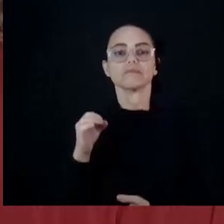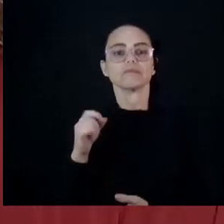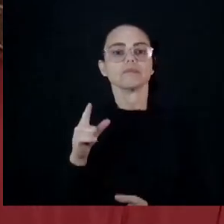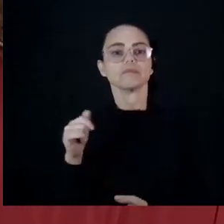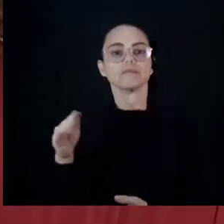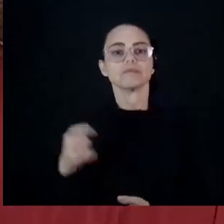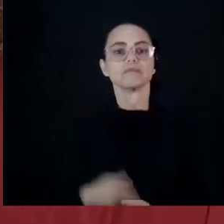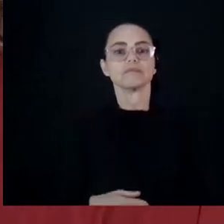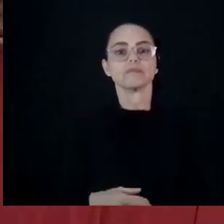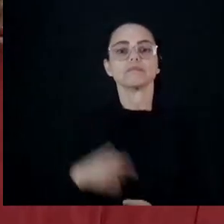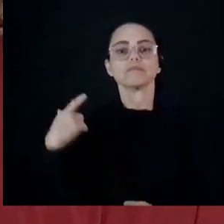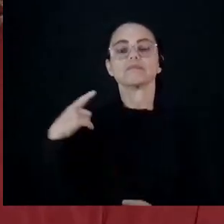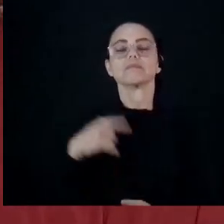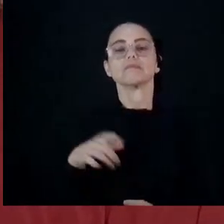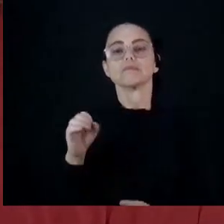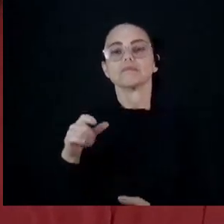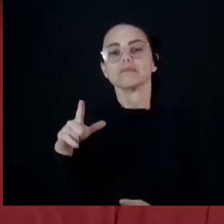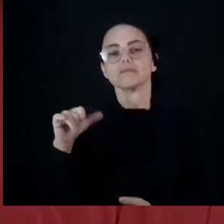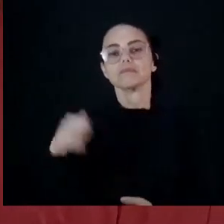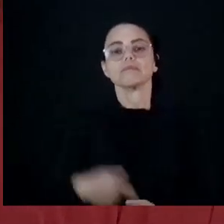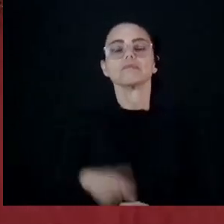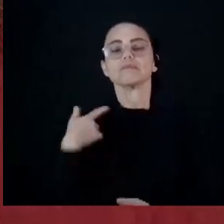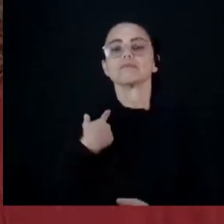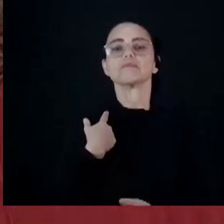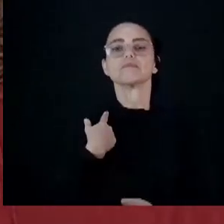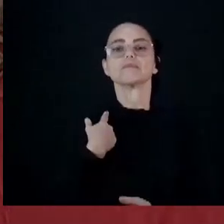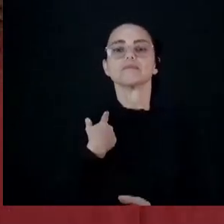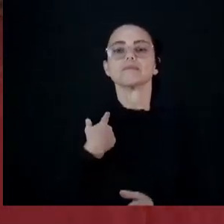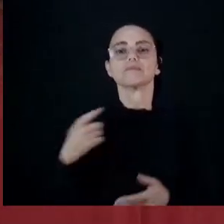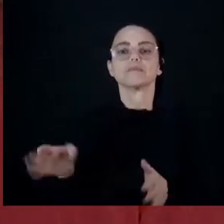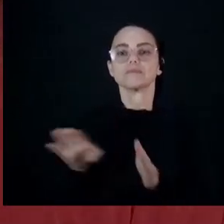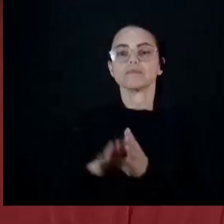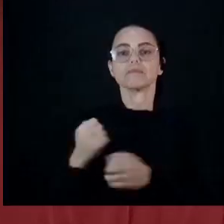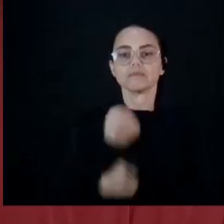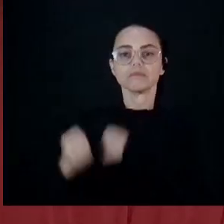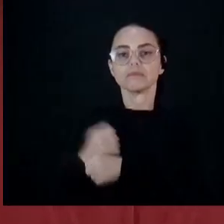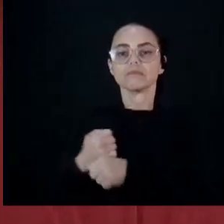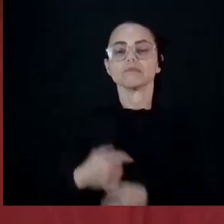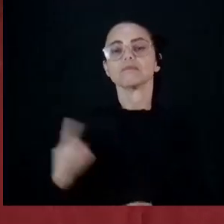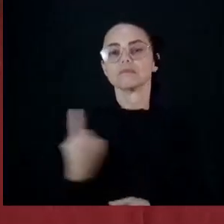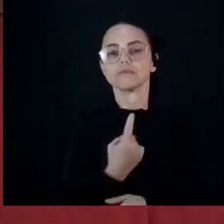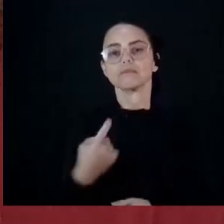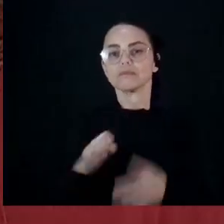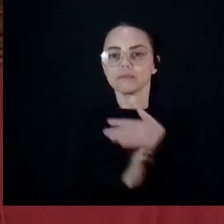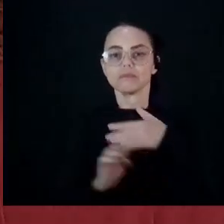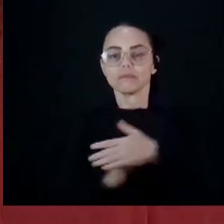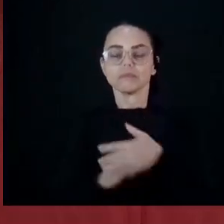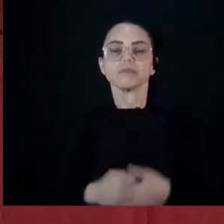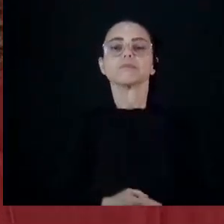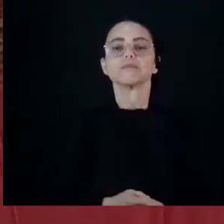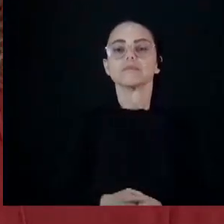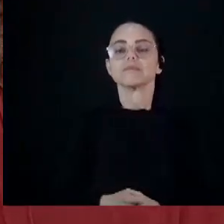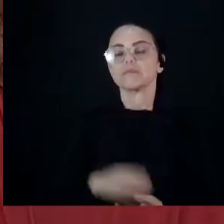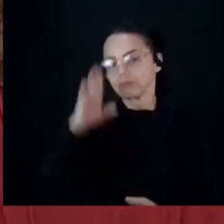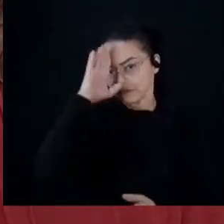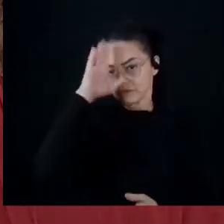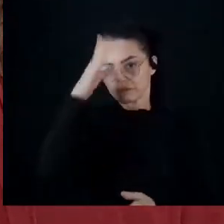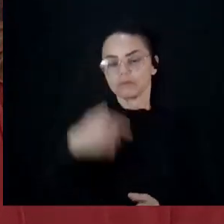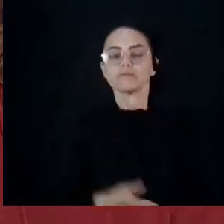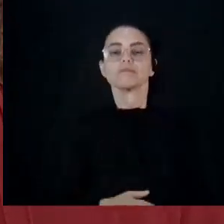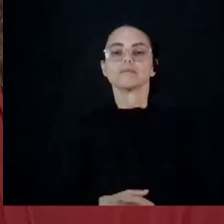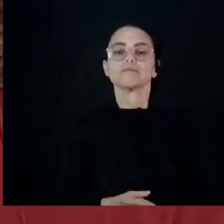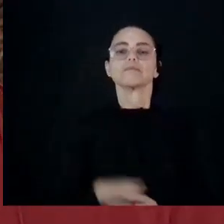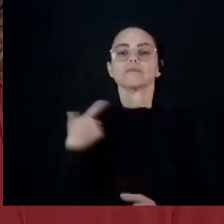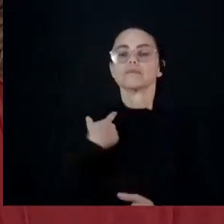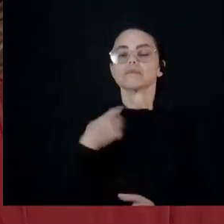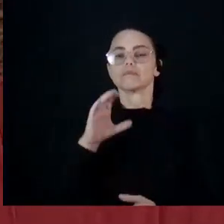que chegou no Brasil ano passado. A nossa empresa principal veio do Canadá,